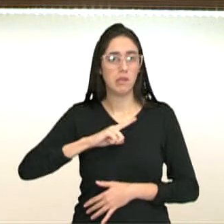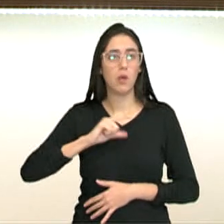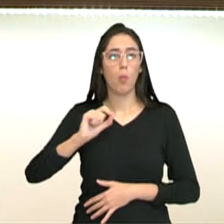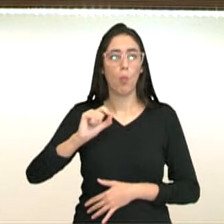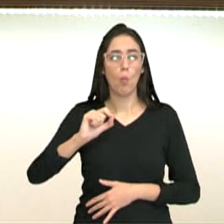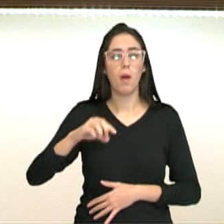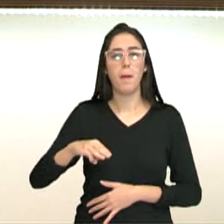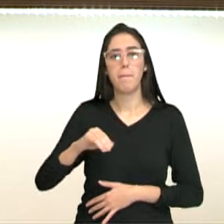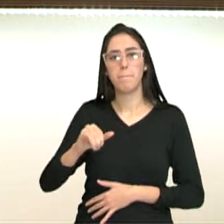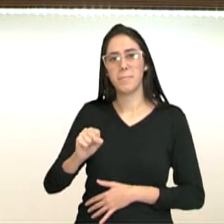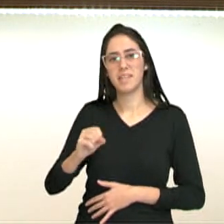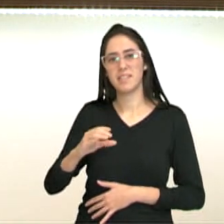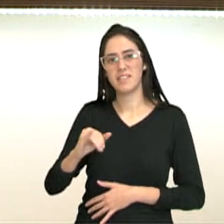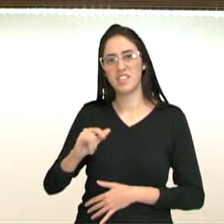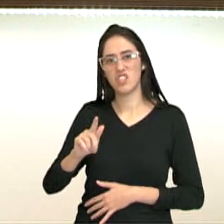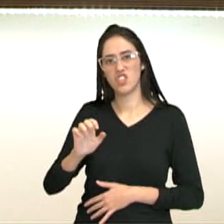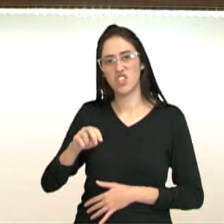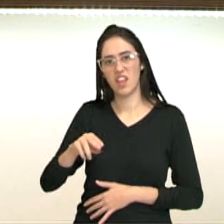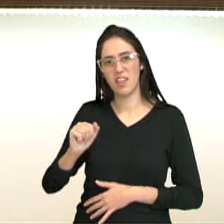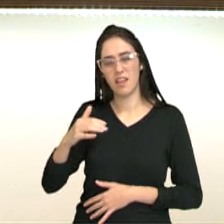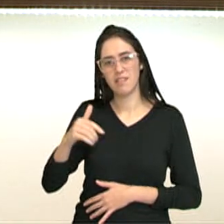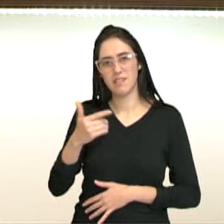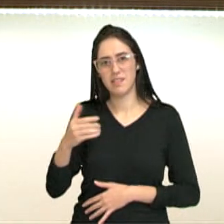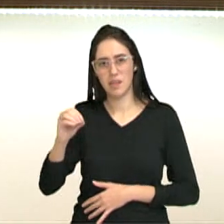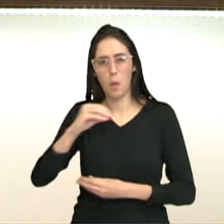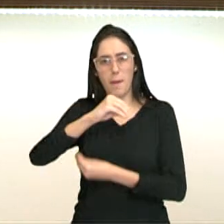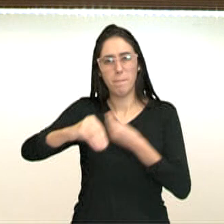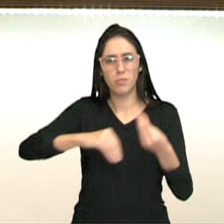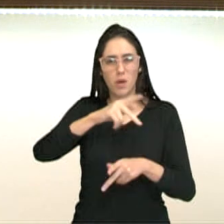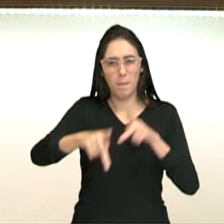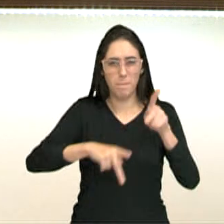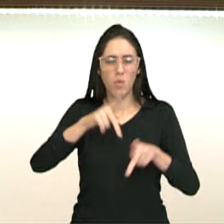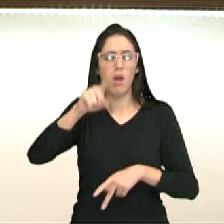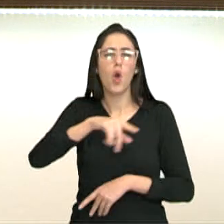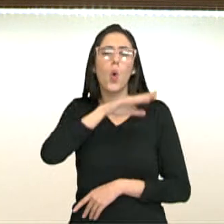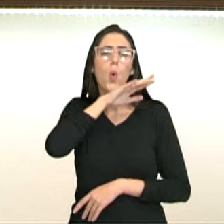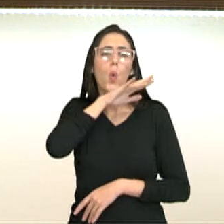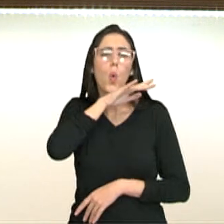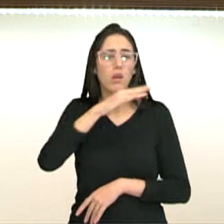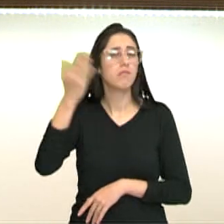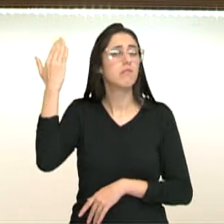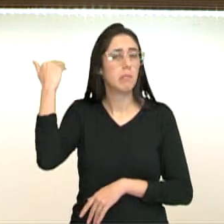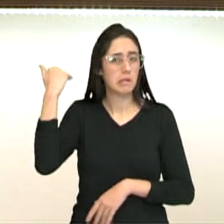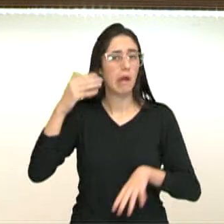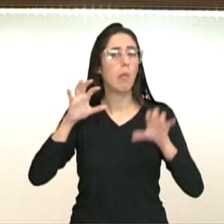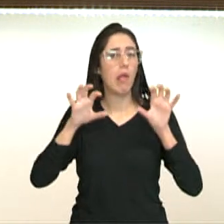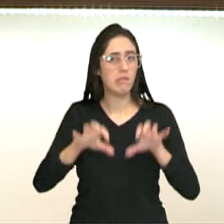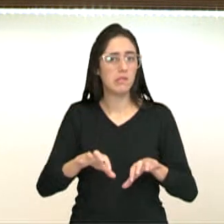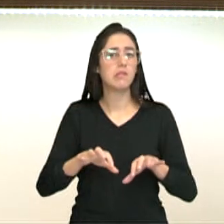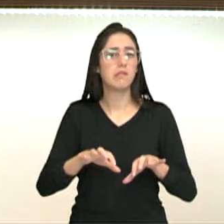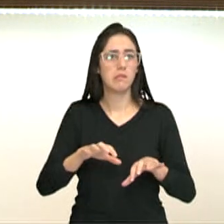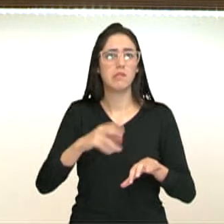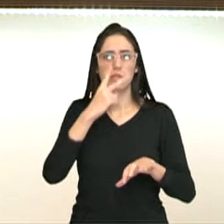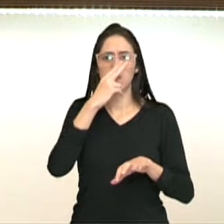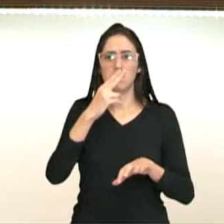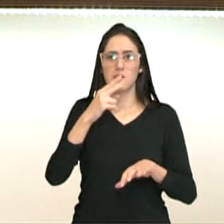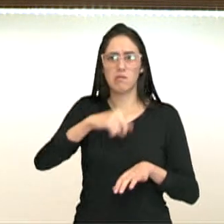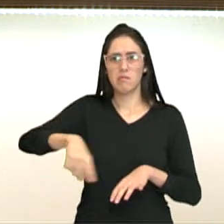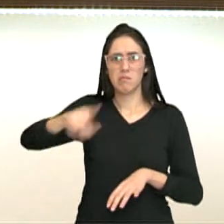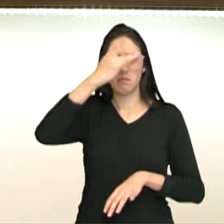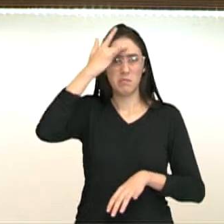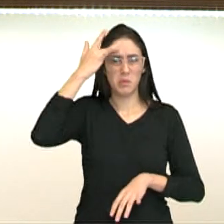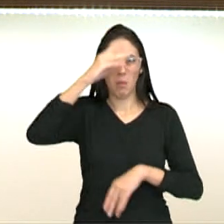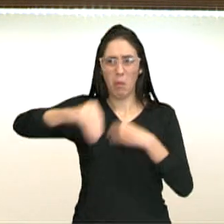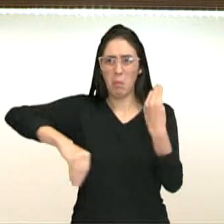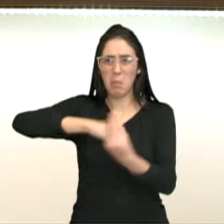era pensado como algo ruim. Então, a mistura de povos era pensada como algo que degradaria a raça humana,